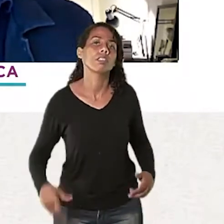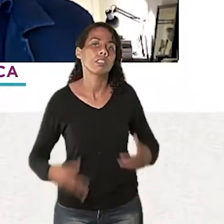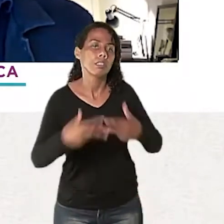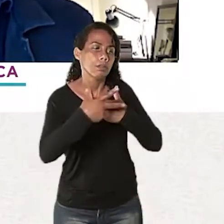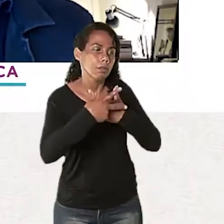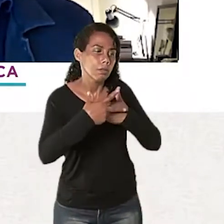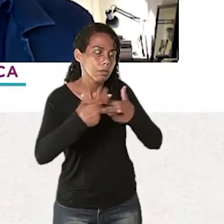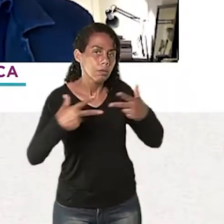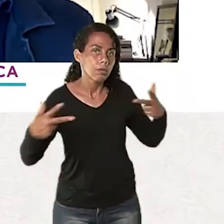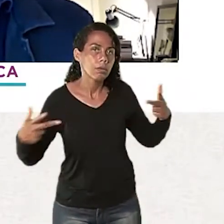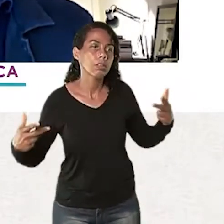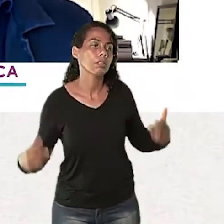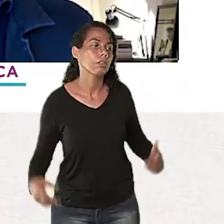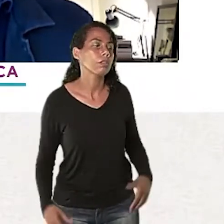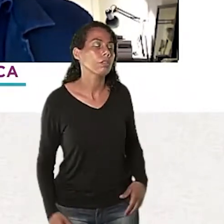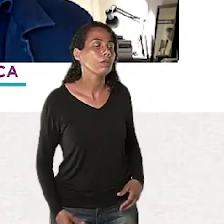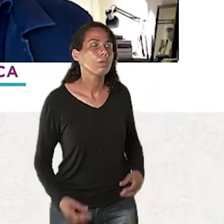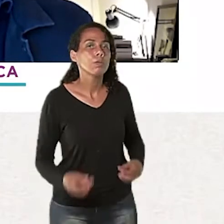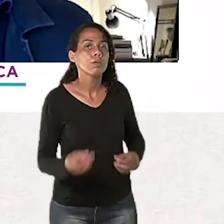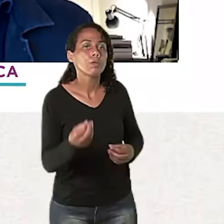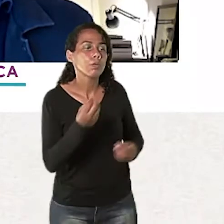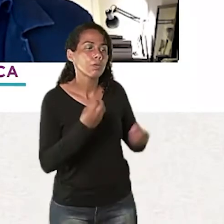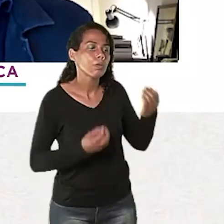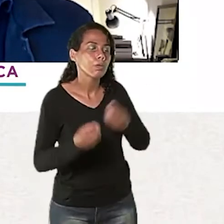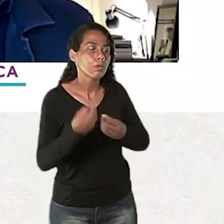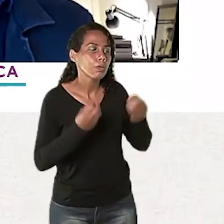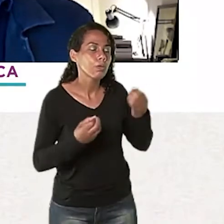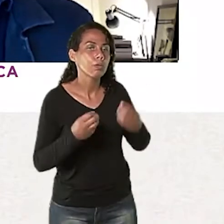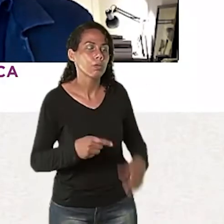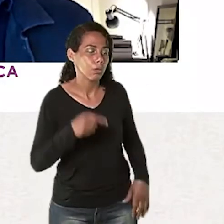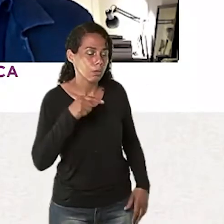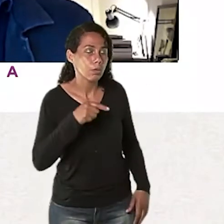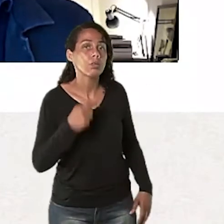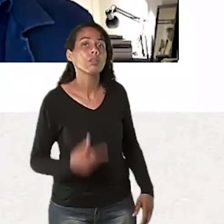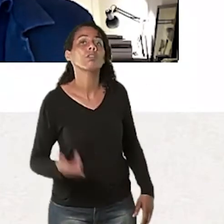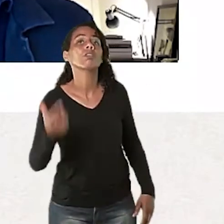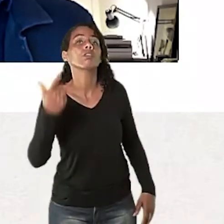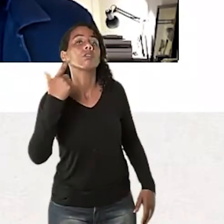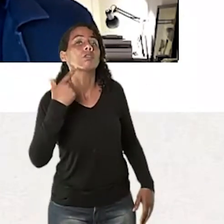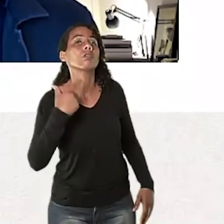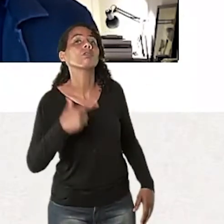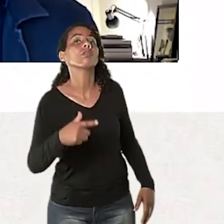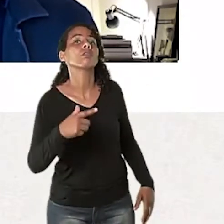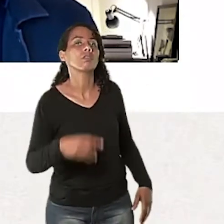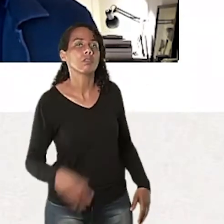lugar, entre aspas, espaço e agora, entre aspas, tempo?